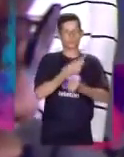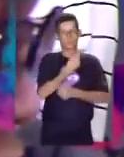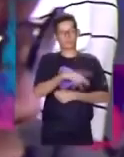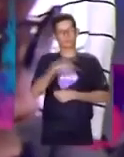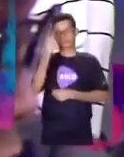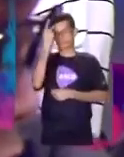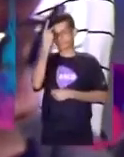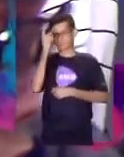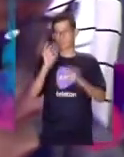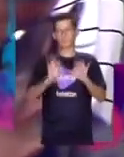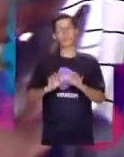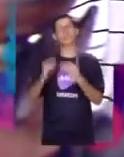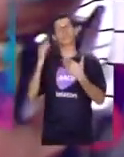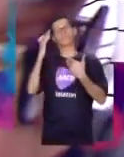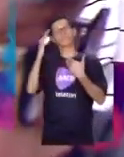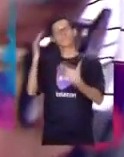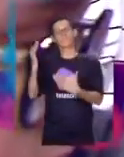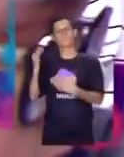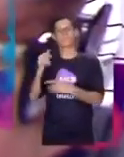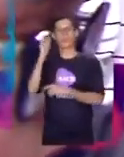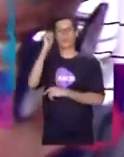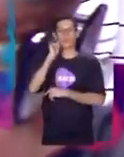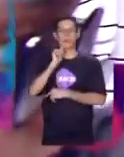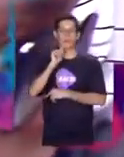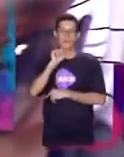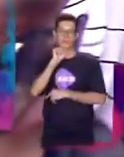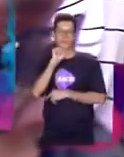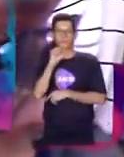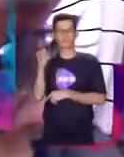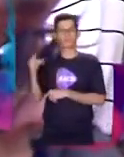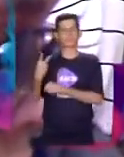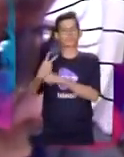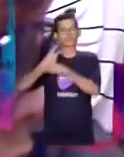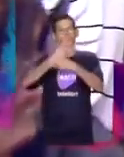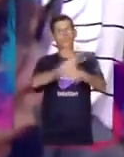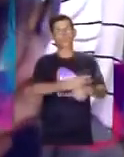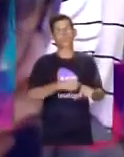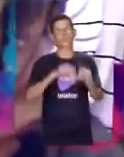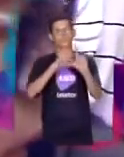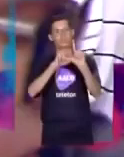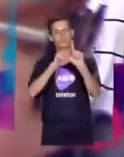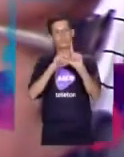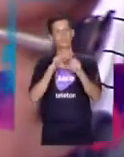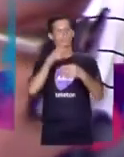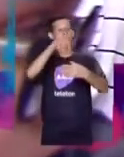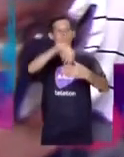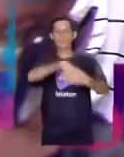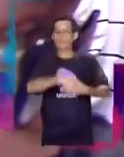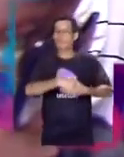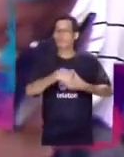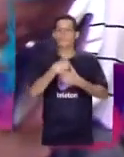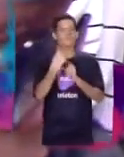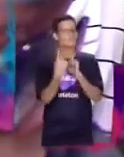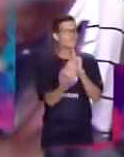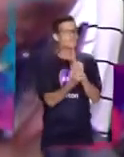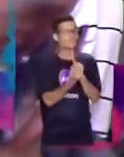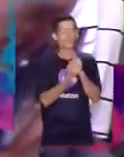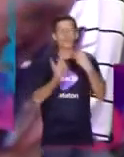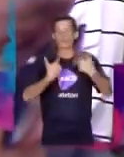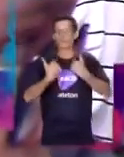minha mãe que procurou a CD. E lá então eu tive todo o